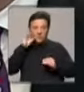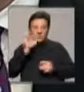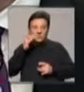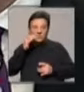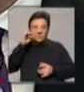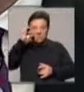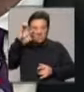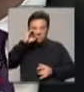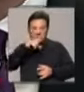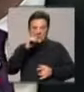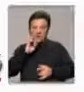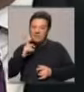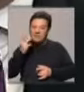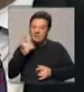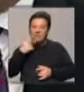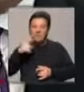grande